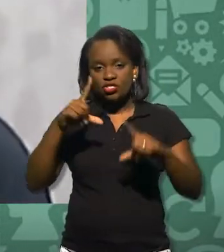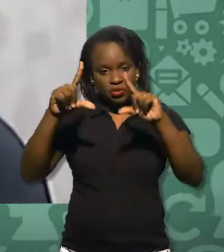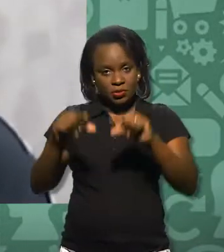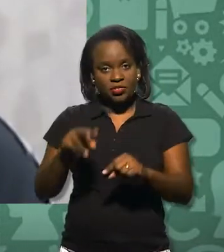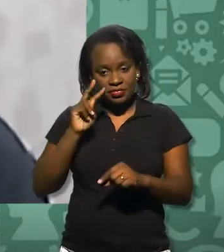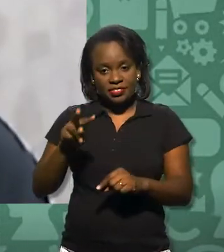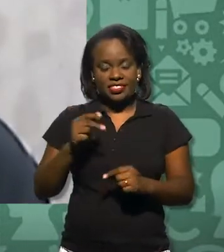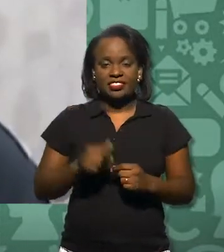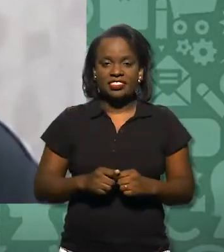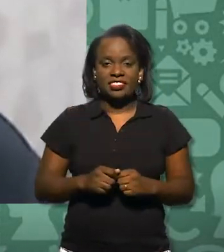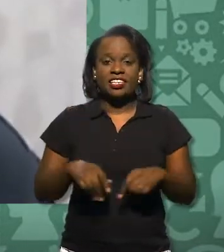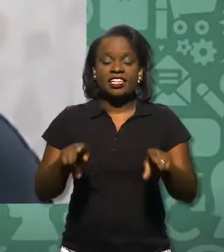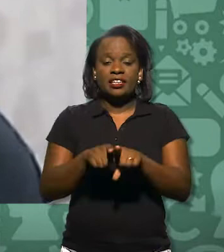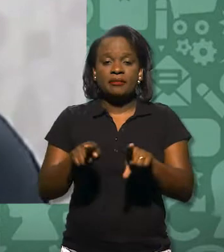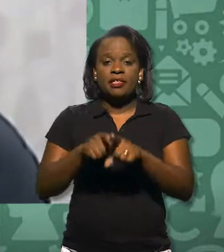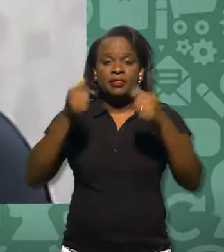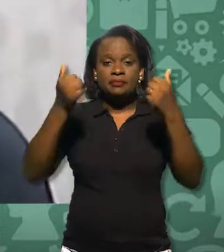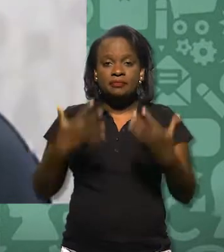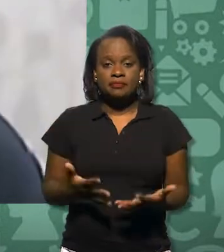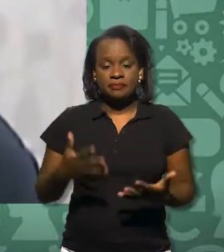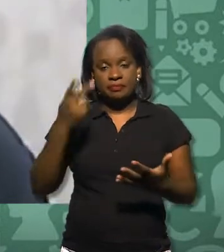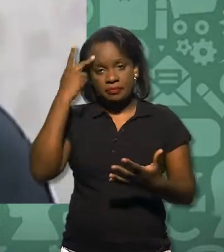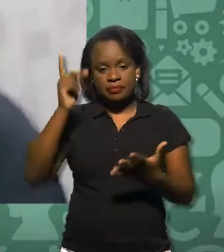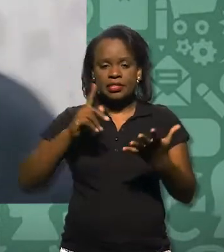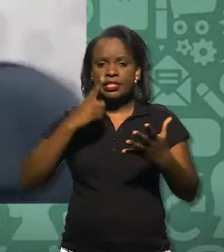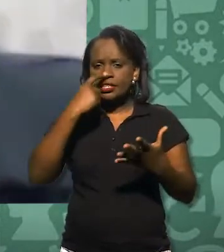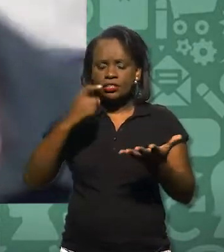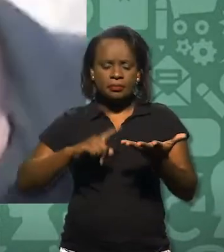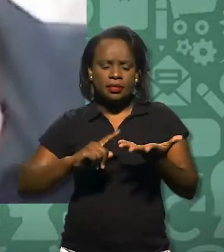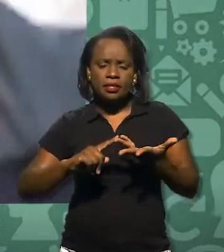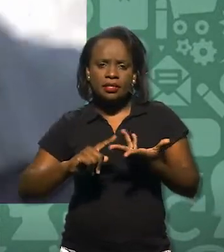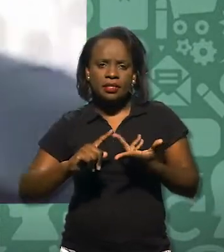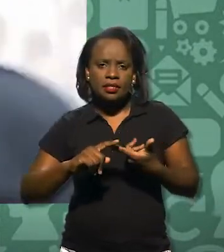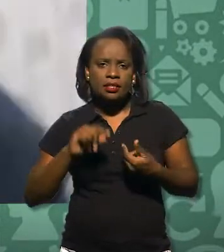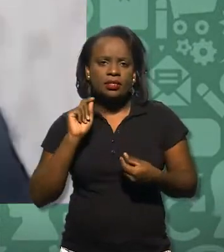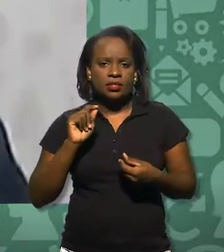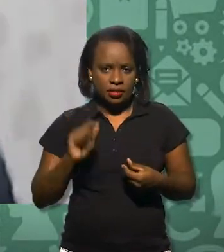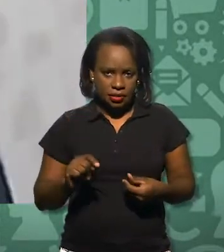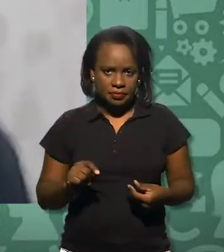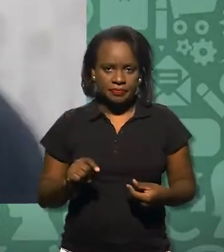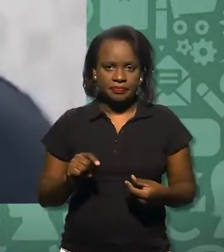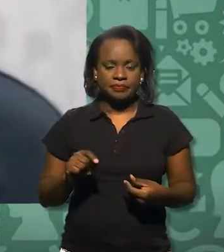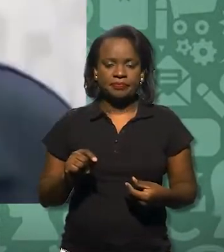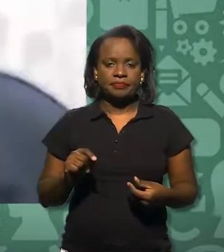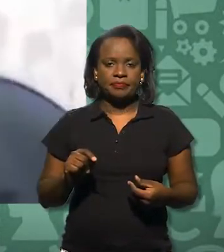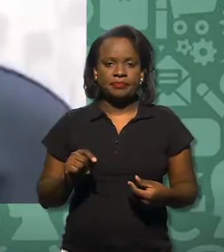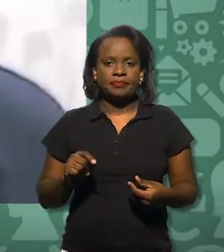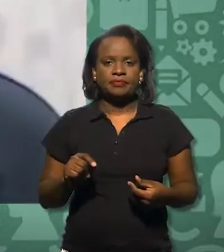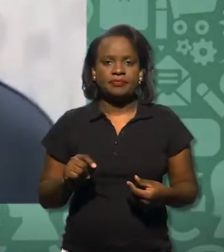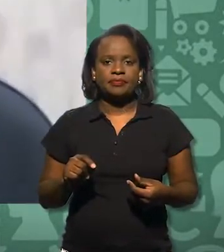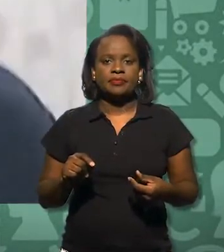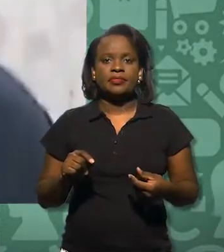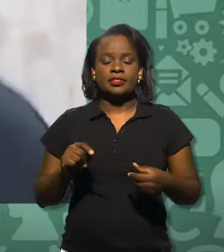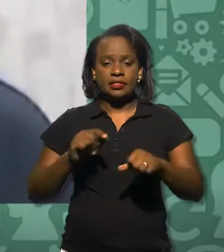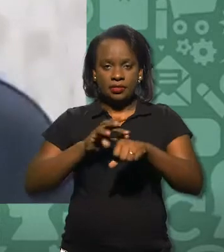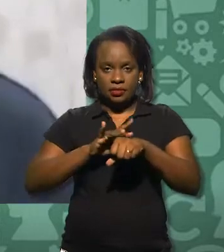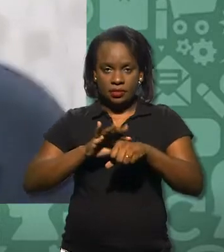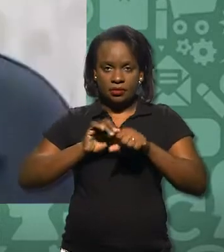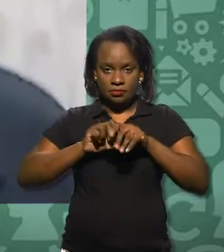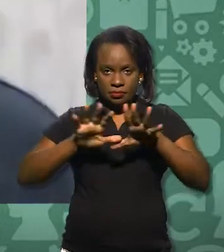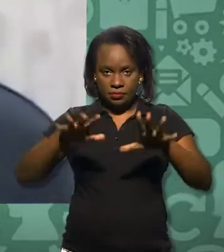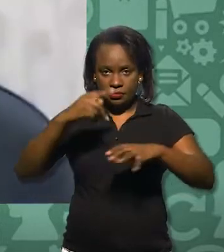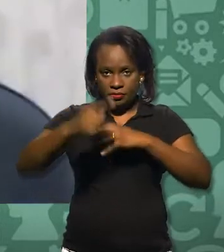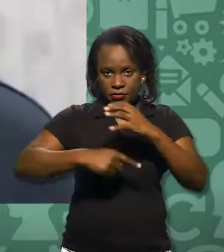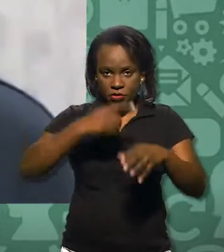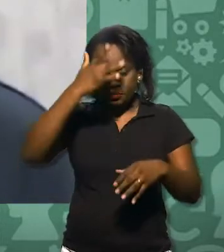realmente na coleta do lixo. Agora, em relação às características, né, do lixo que nós coletamos, a